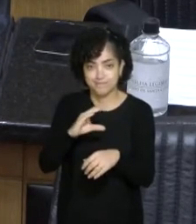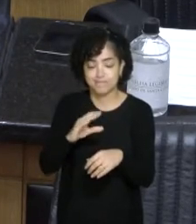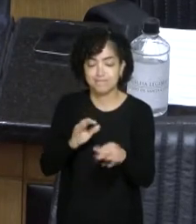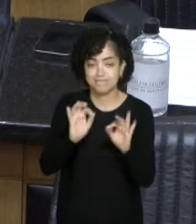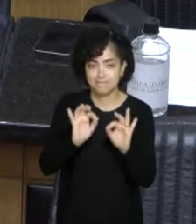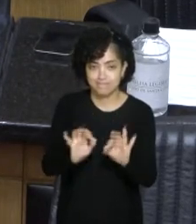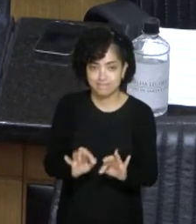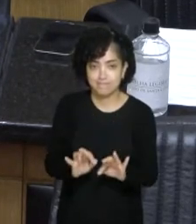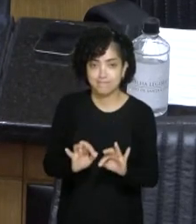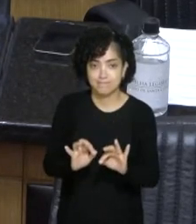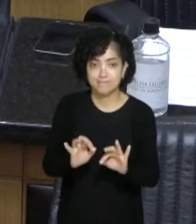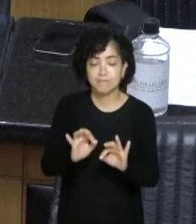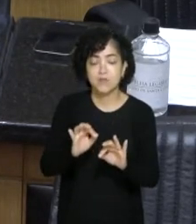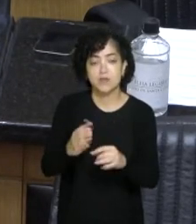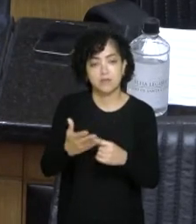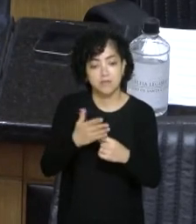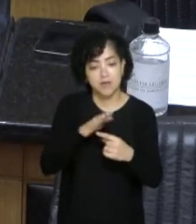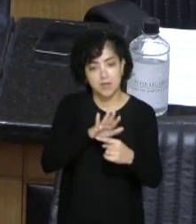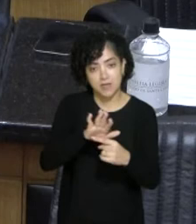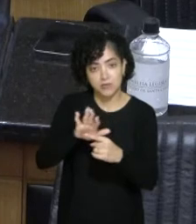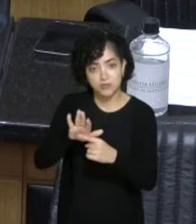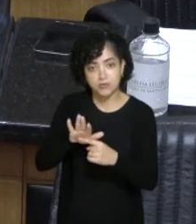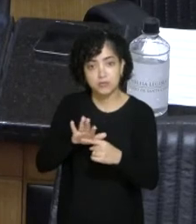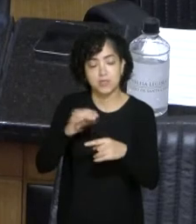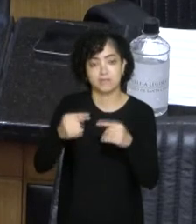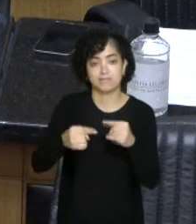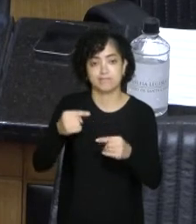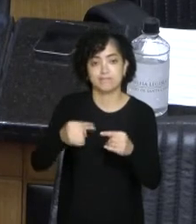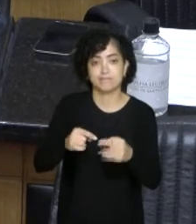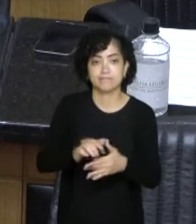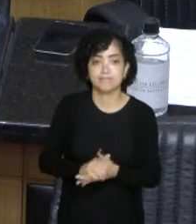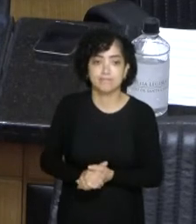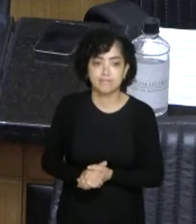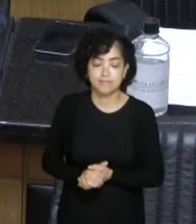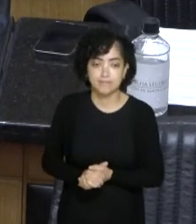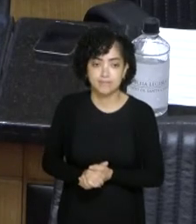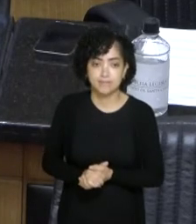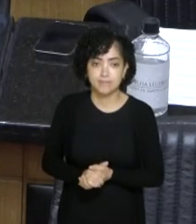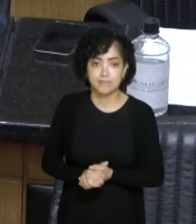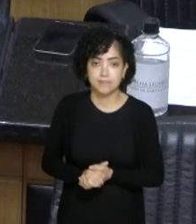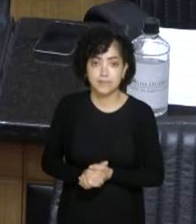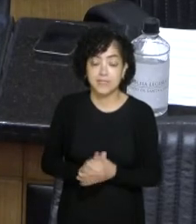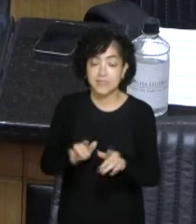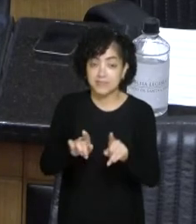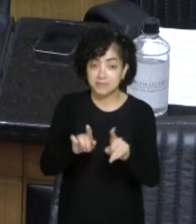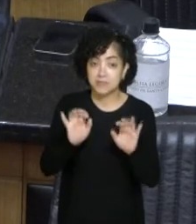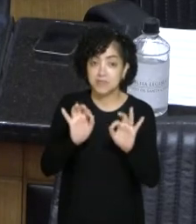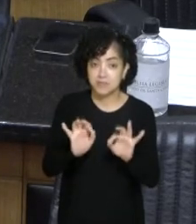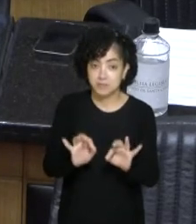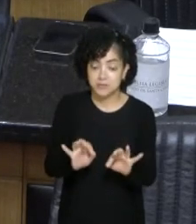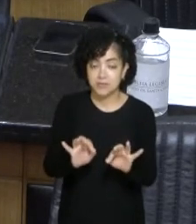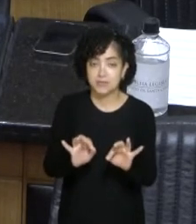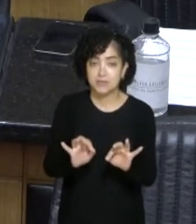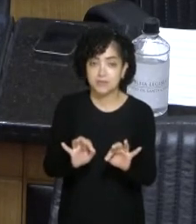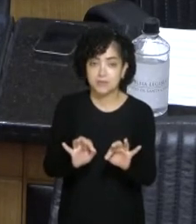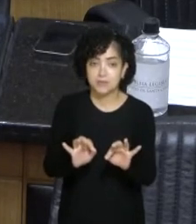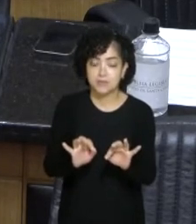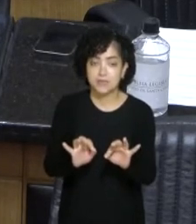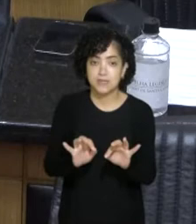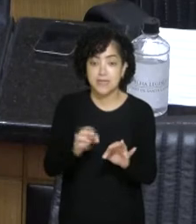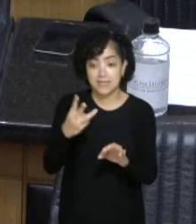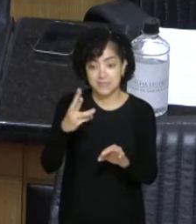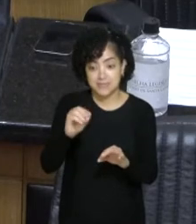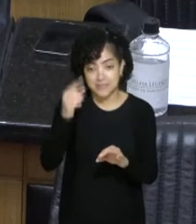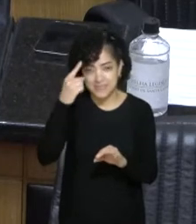irá contribuir muito com esse debate. E tenho certeza também de que esses 30